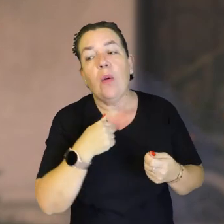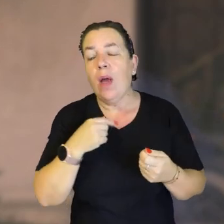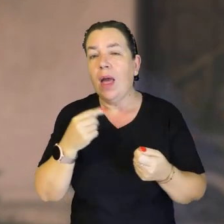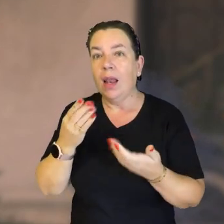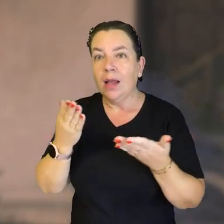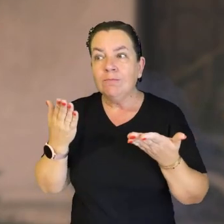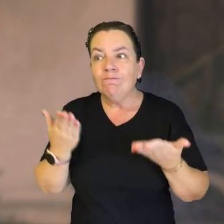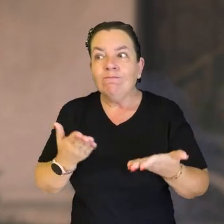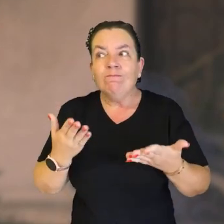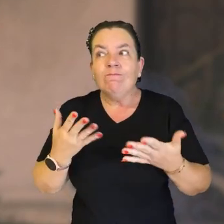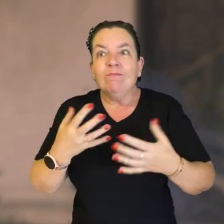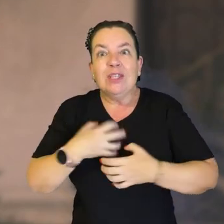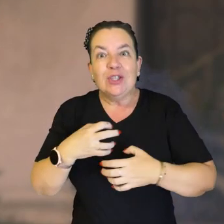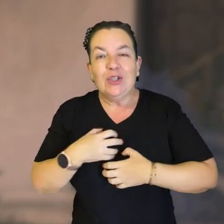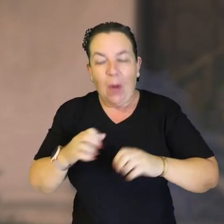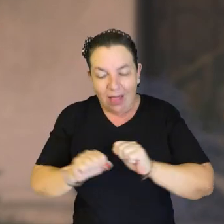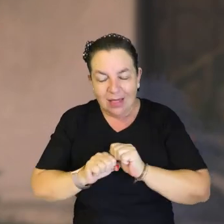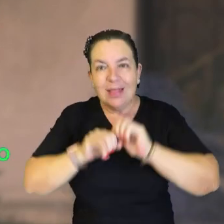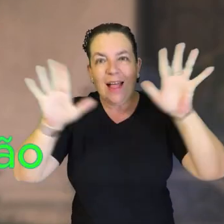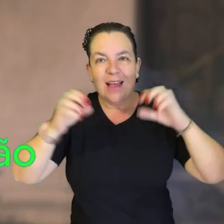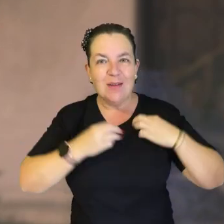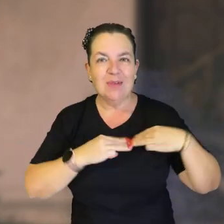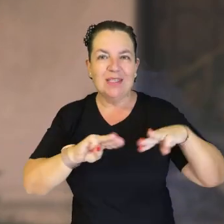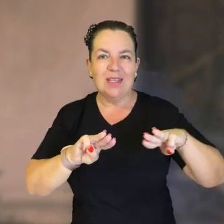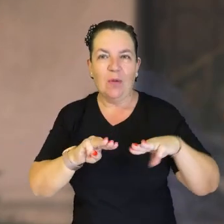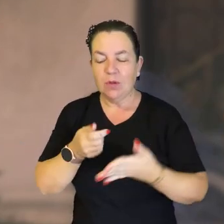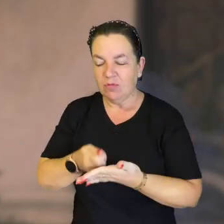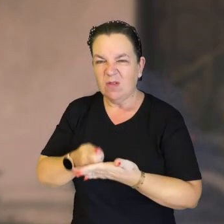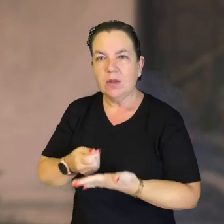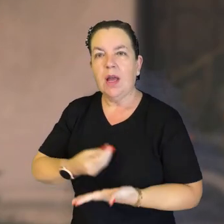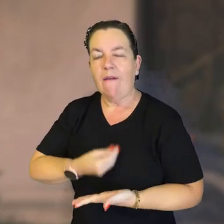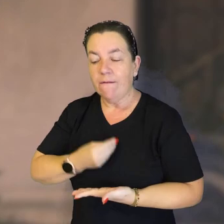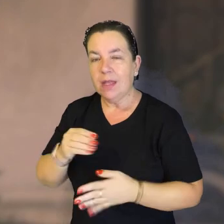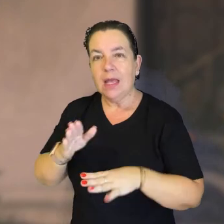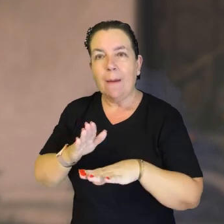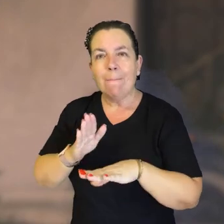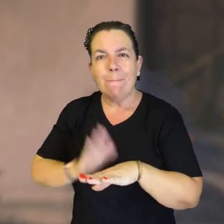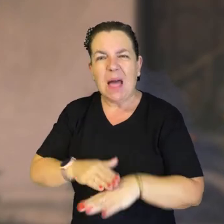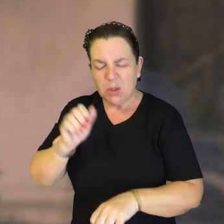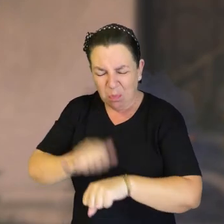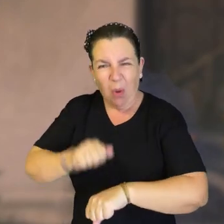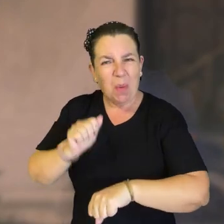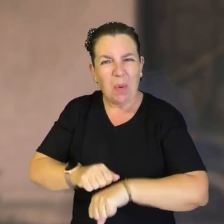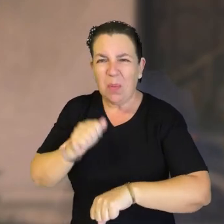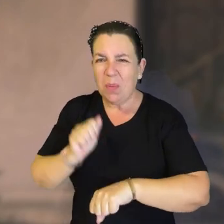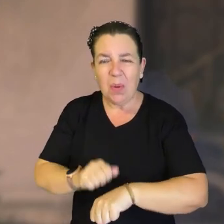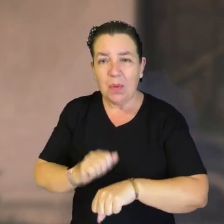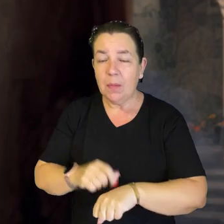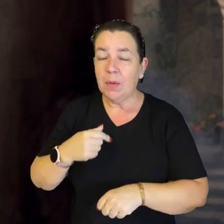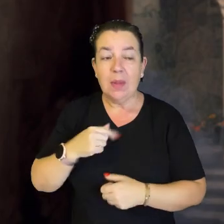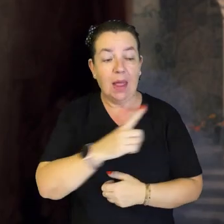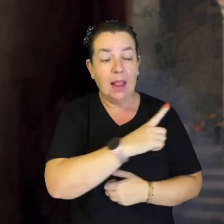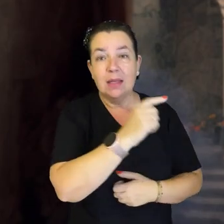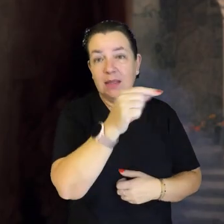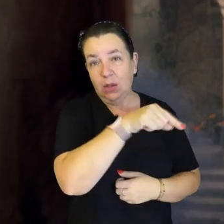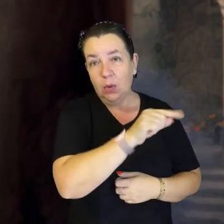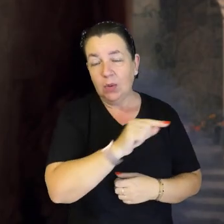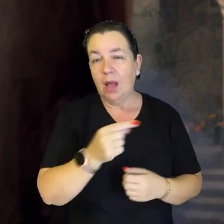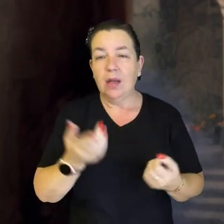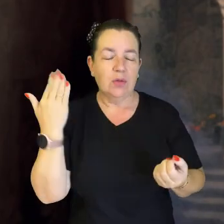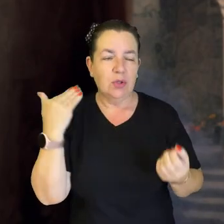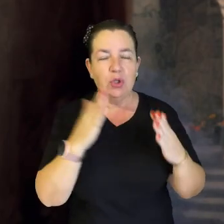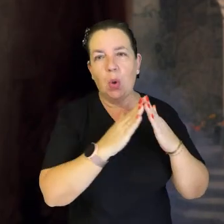partir disso, ela afirmou ter tido a clareza de sua missão: dedicar toda a sua vida aos mais pobres dos pobres. Ela saiu